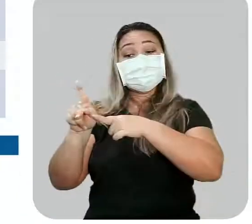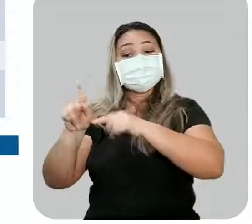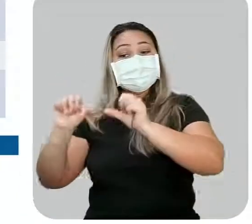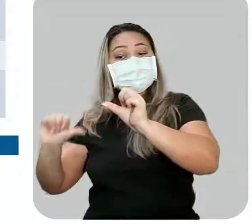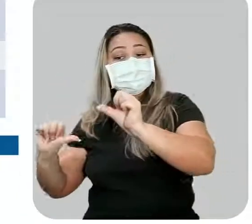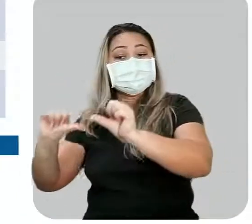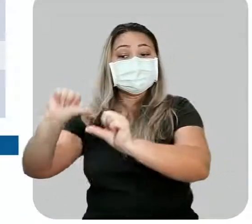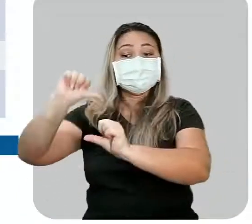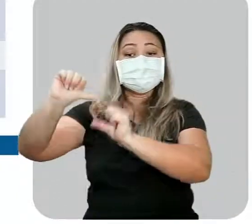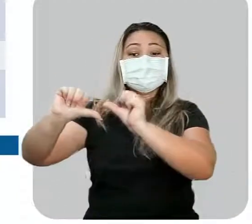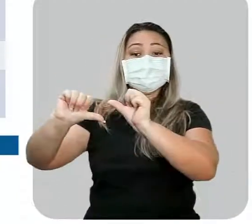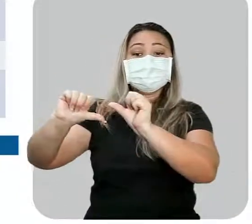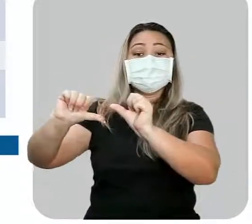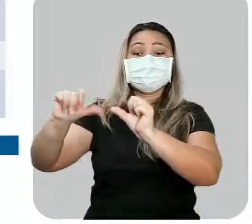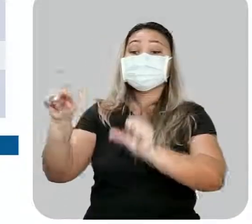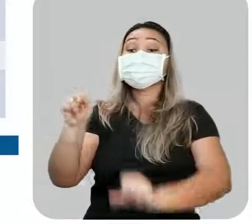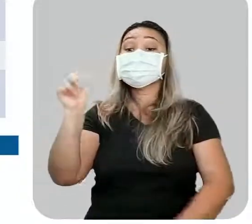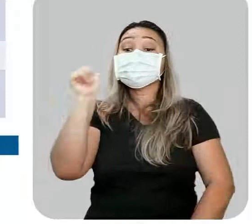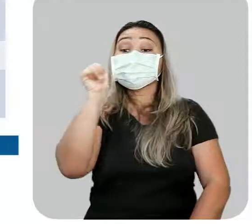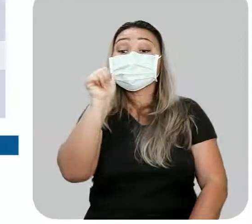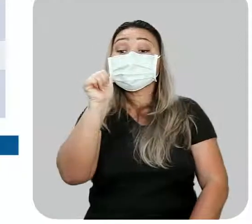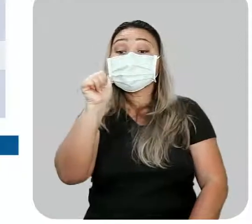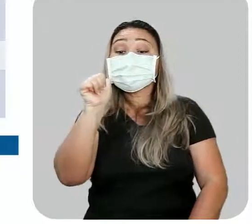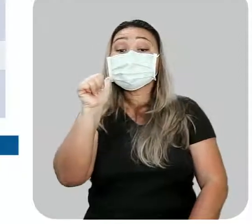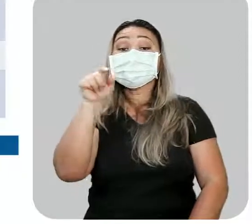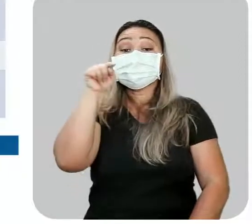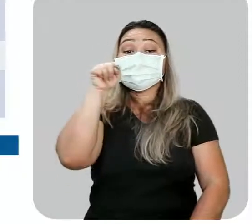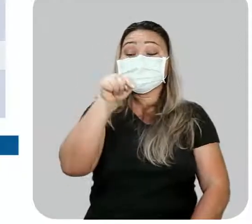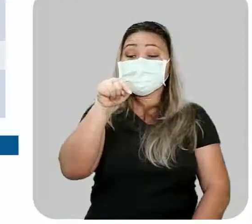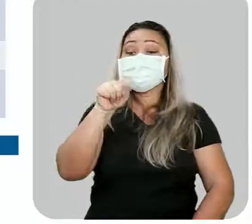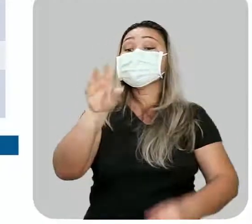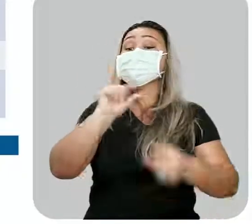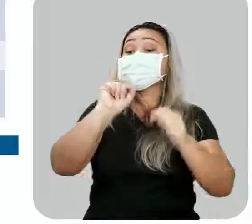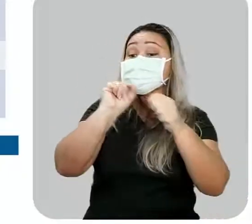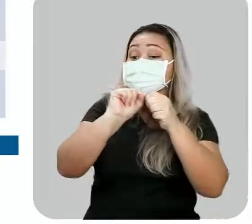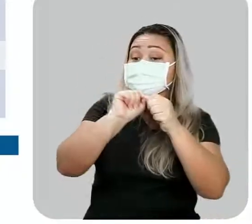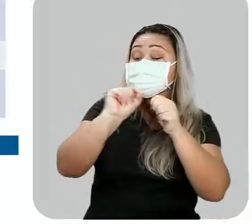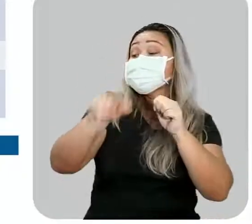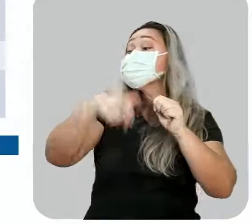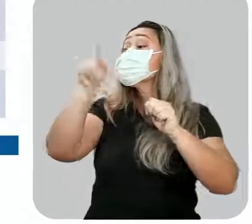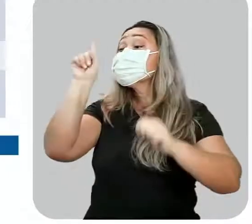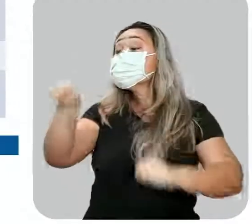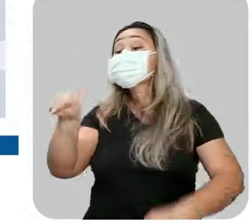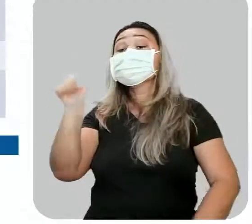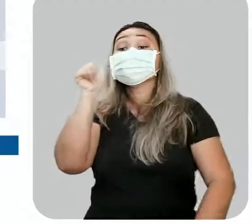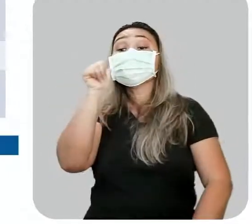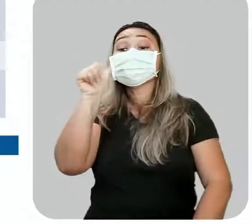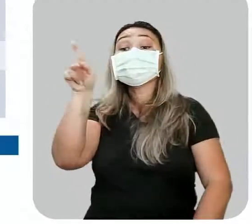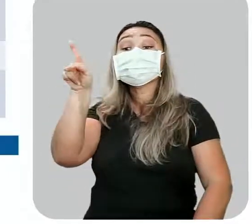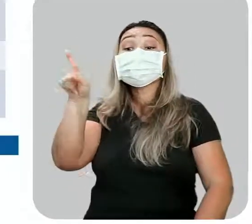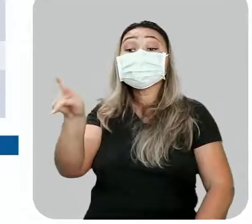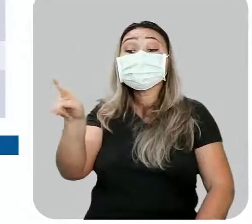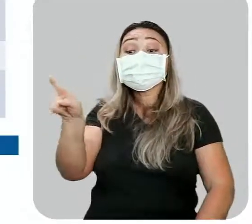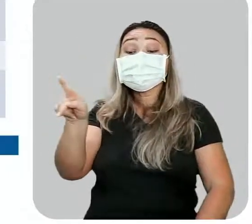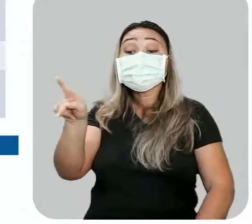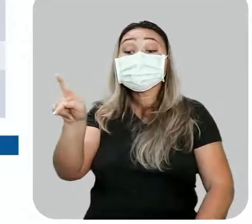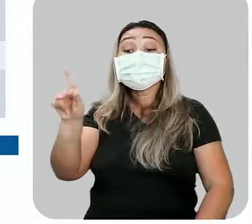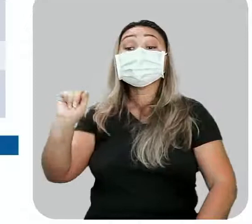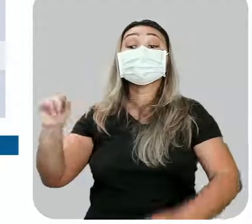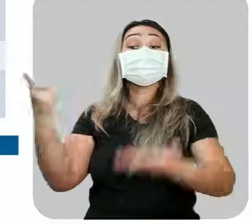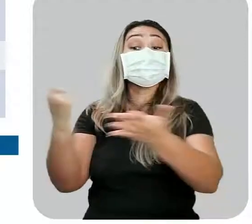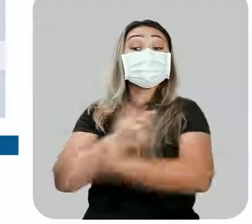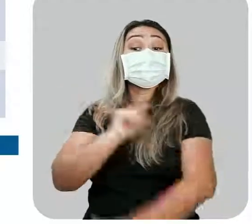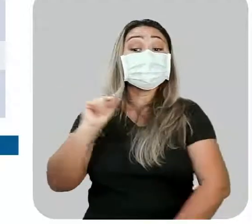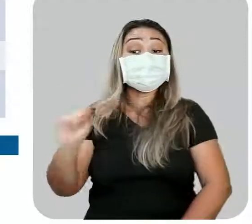professor, trocasse pela palavra professora. Tua atitude agradou a professora. O que